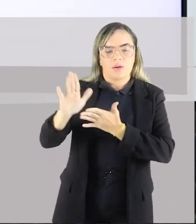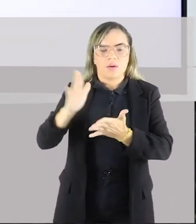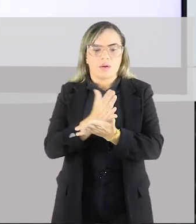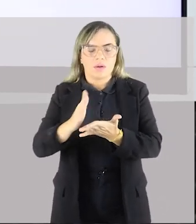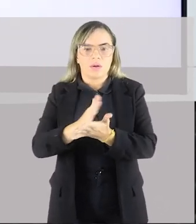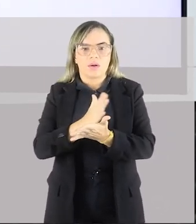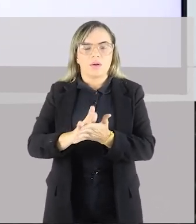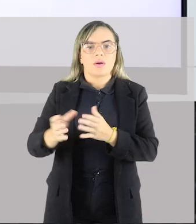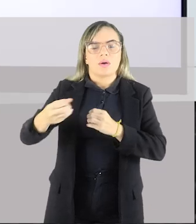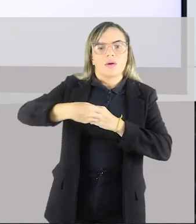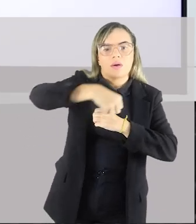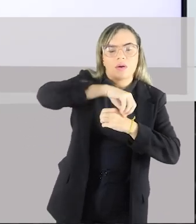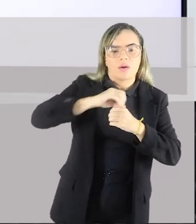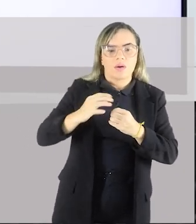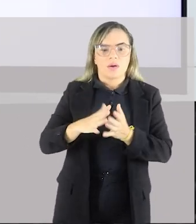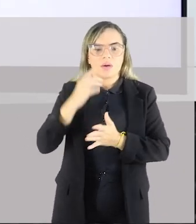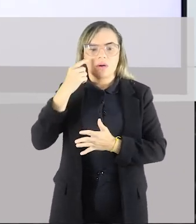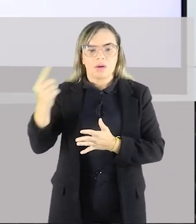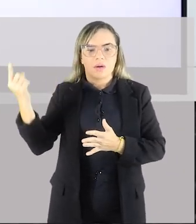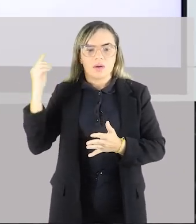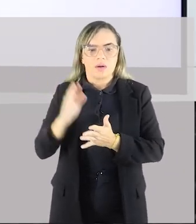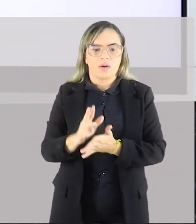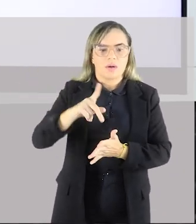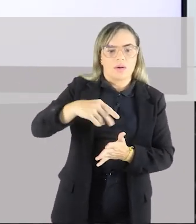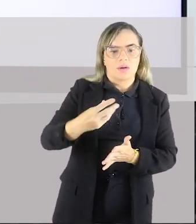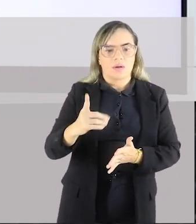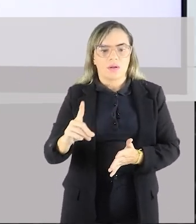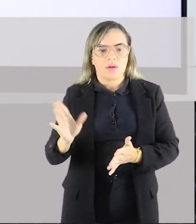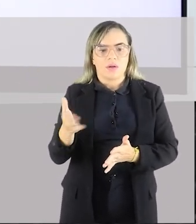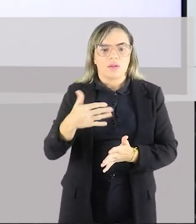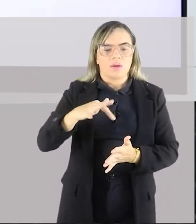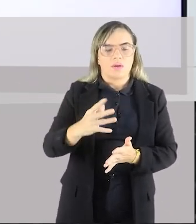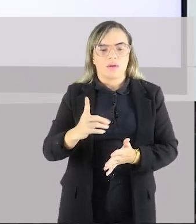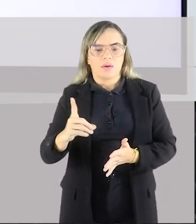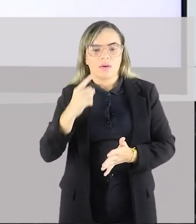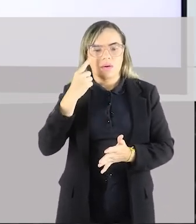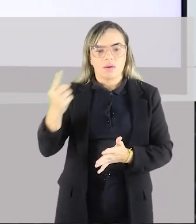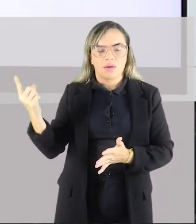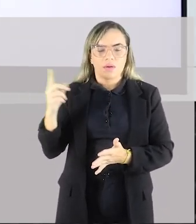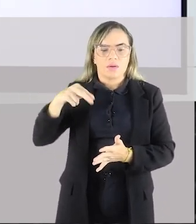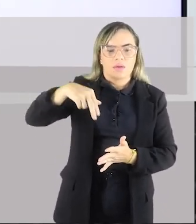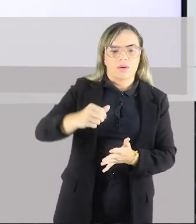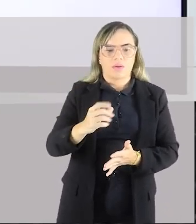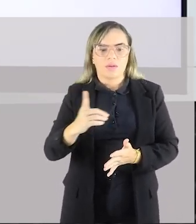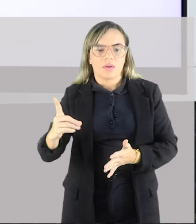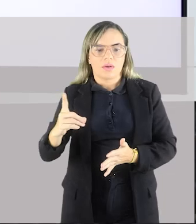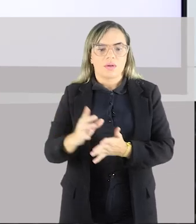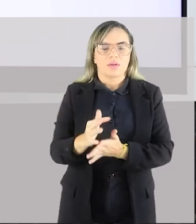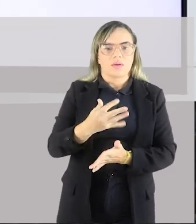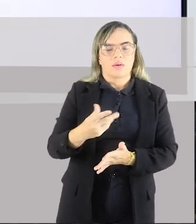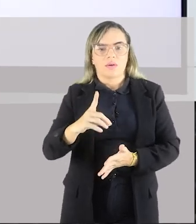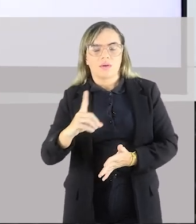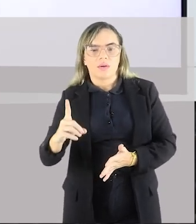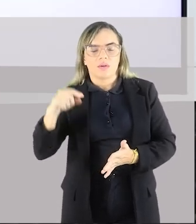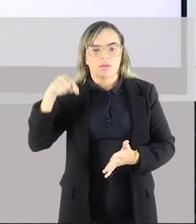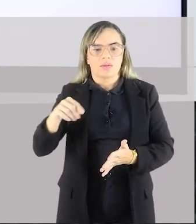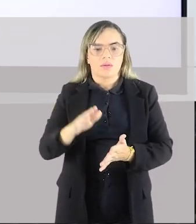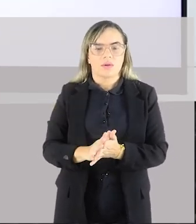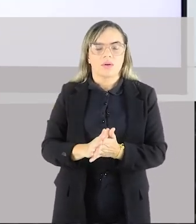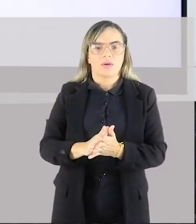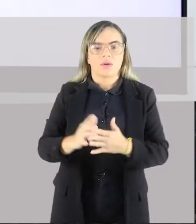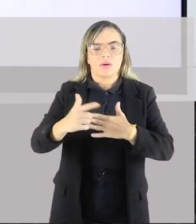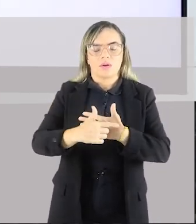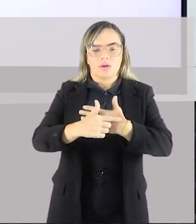algumas moléculas que a gente vai chamar de NAD e FAD, tá? O NAD e o FAD, eles servem ali